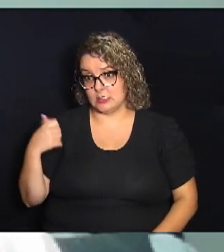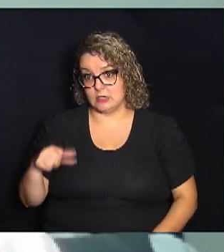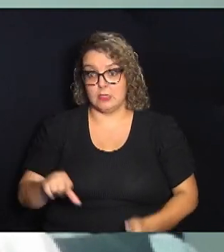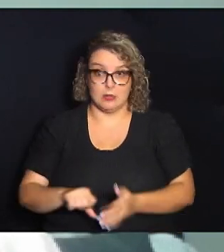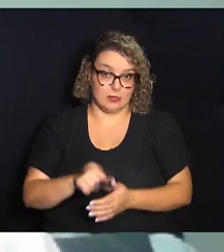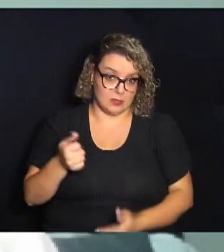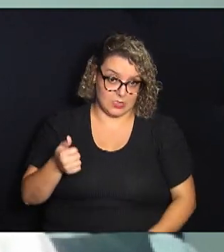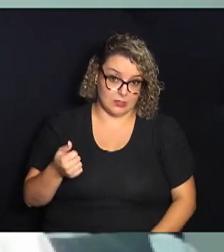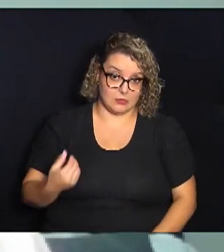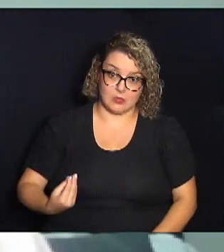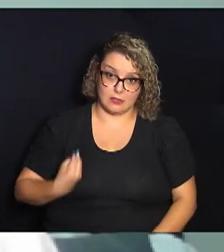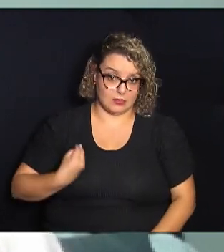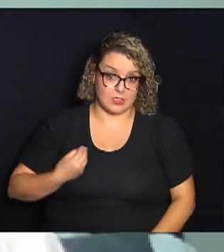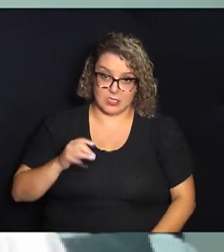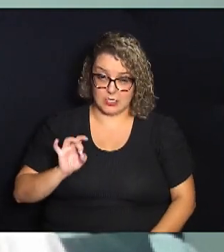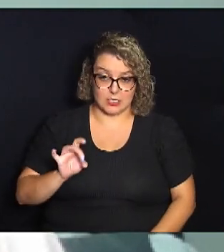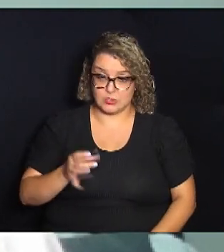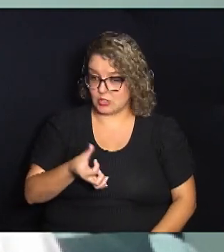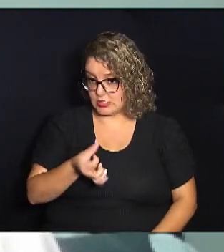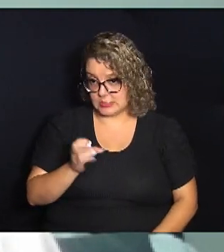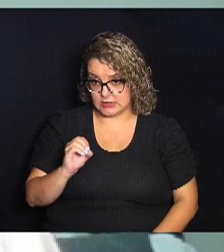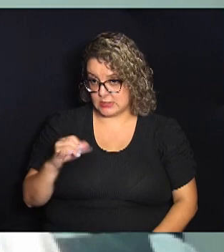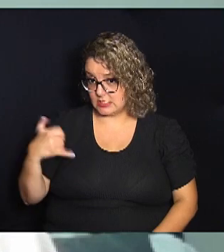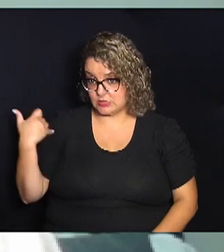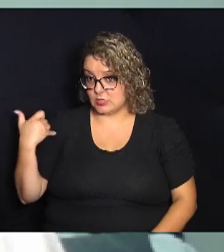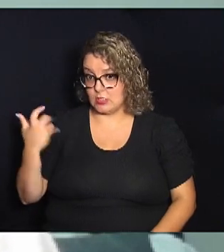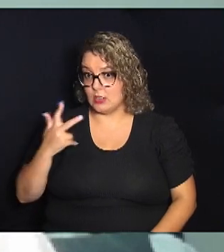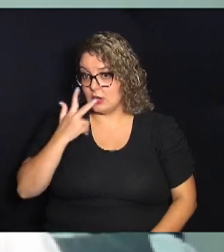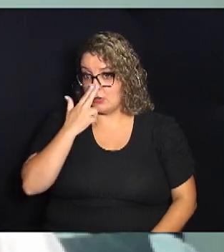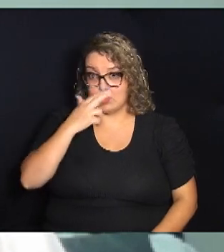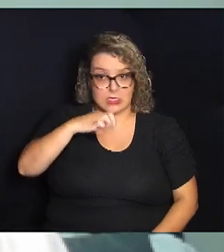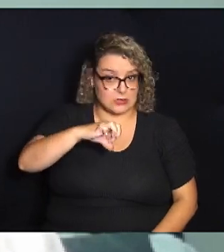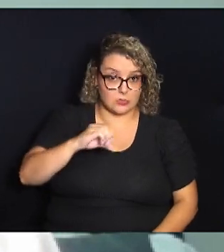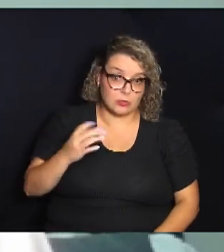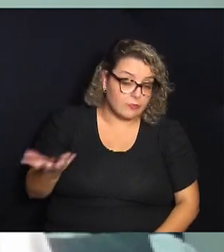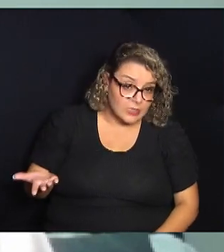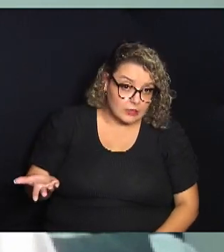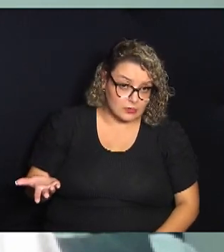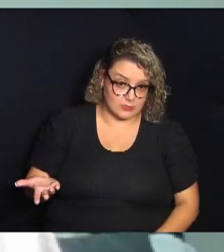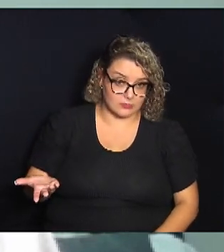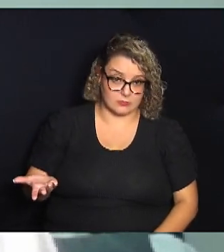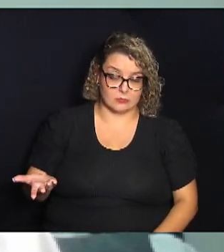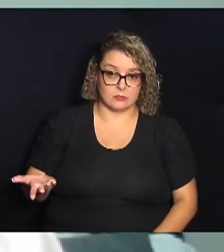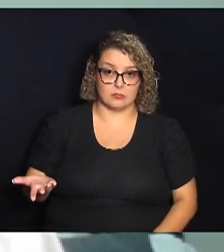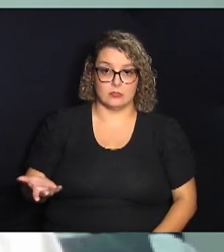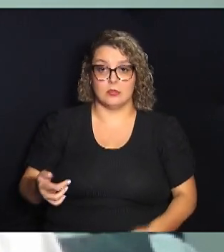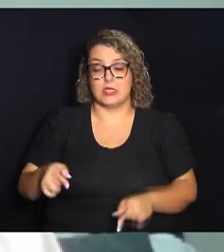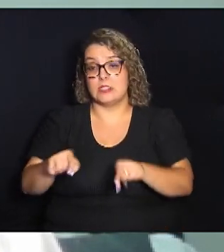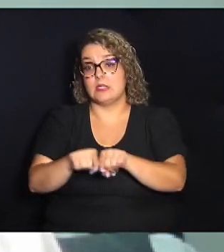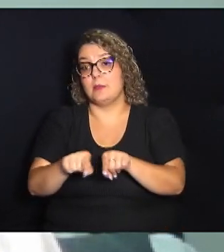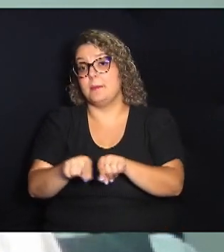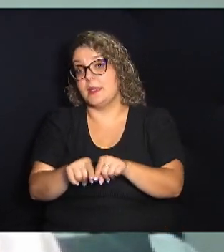era essa, né, em torno de 60 anos, ela parecia que tinha 90. Em compensação,